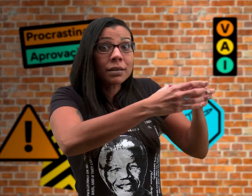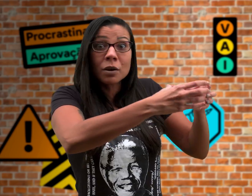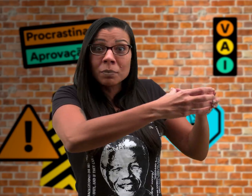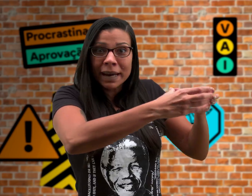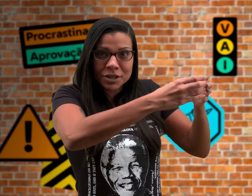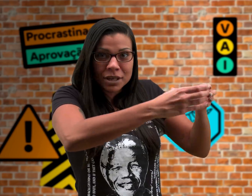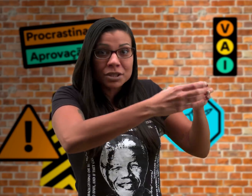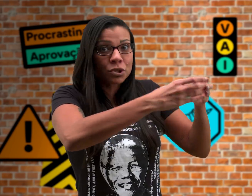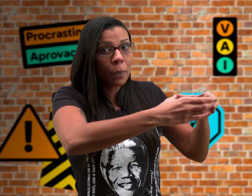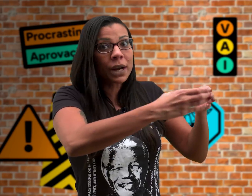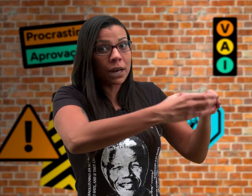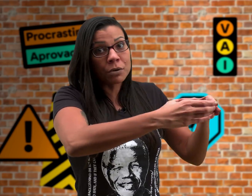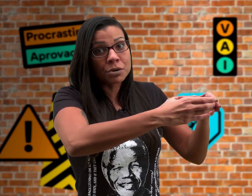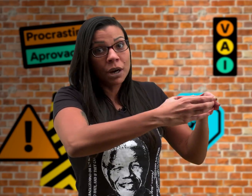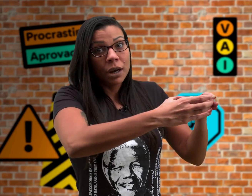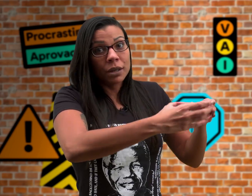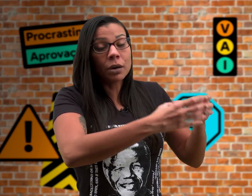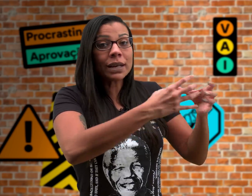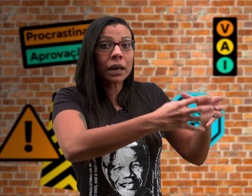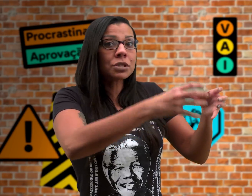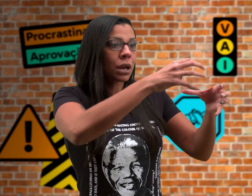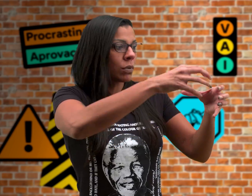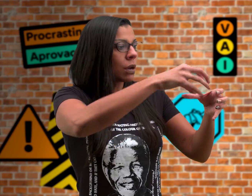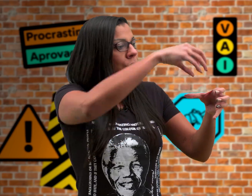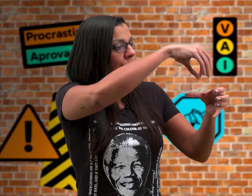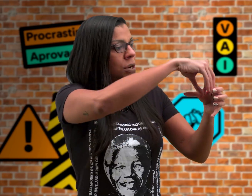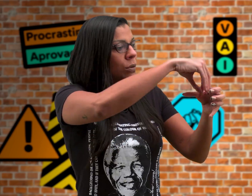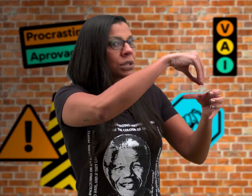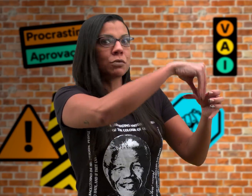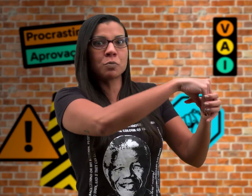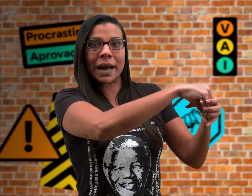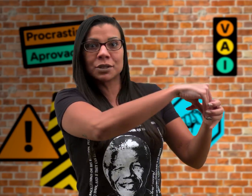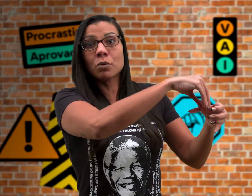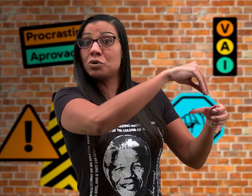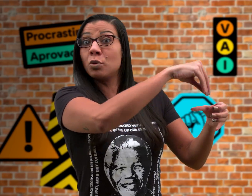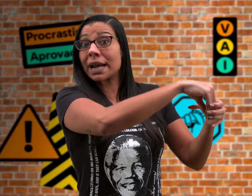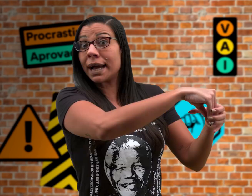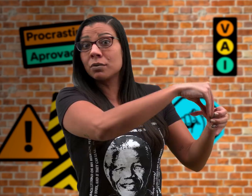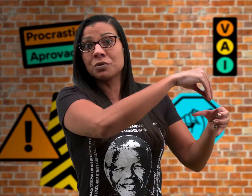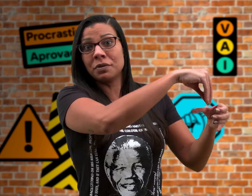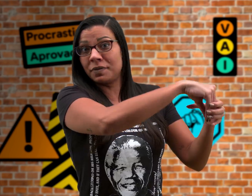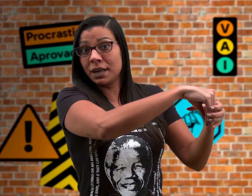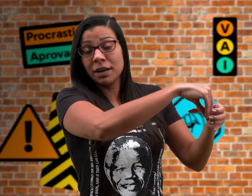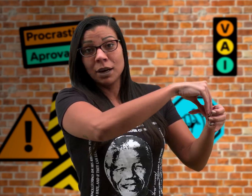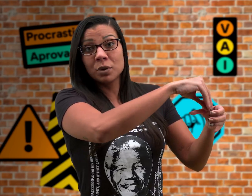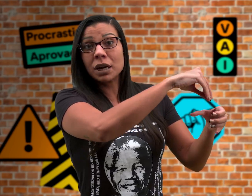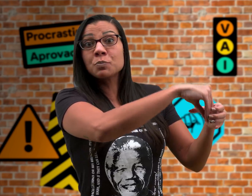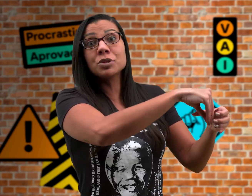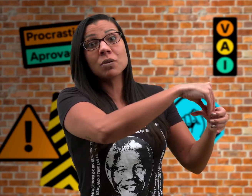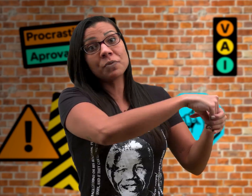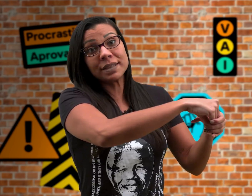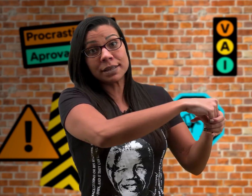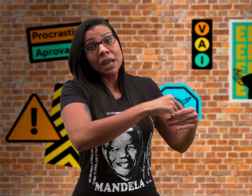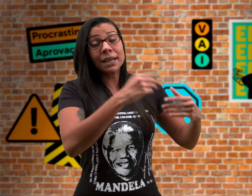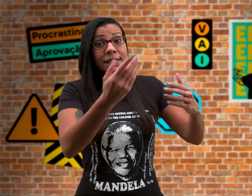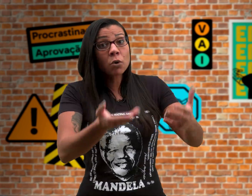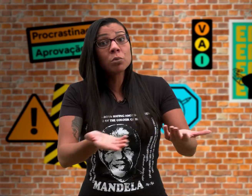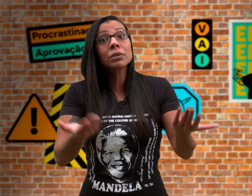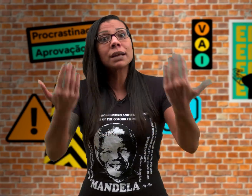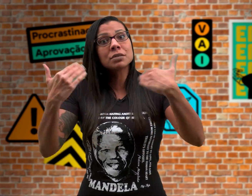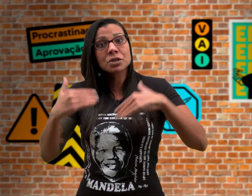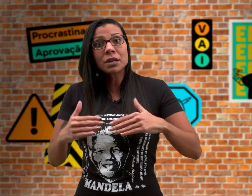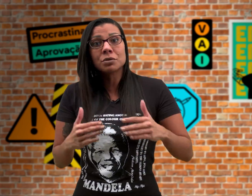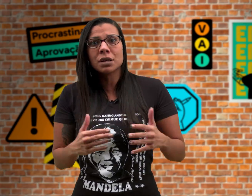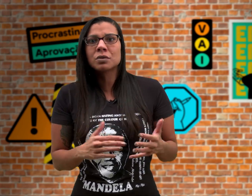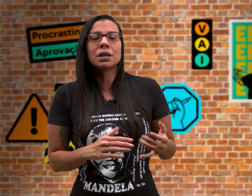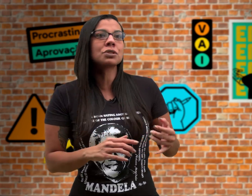espaço literalmente só para negros. Então, aqueles que eram negros tinham o seu espaço onde morar, onde viver, o que eles podiam fazer. Assim como